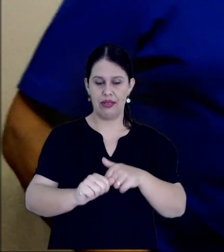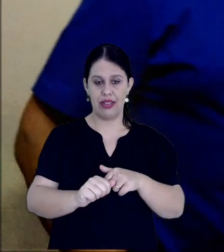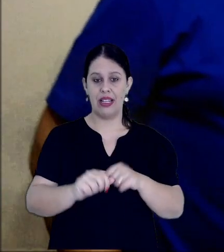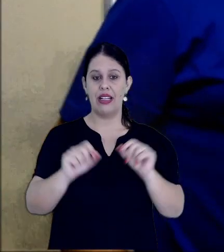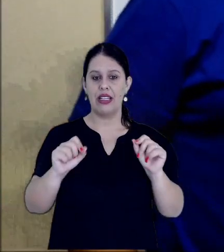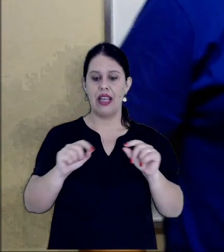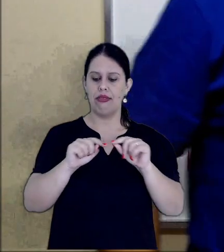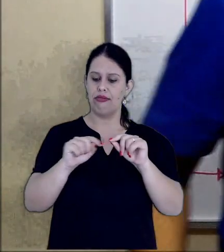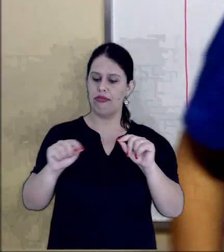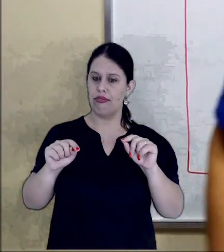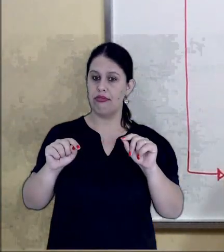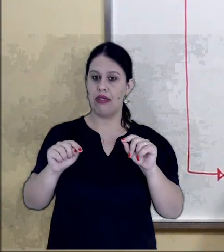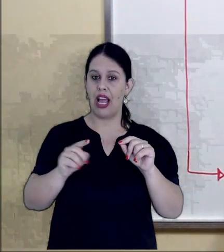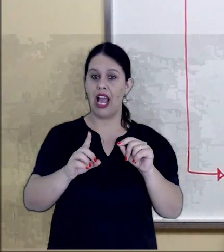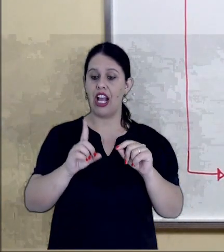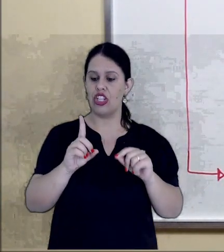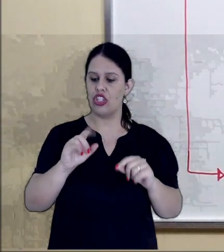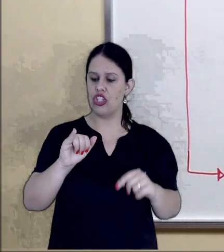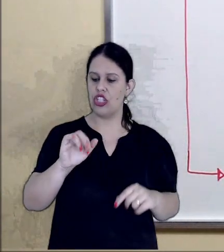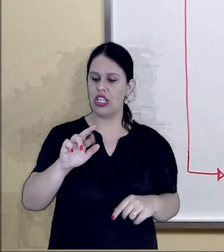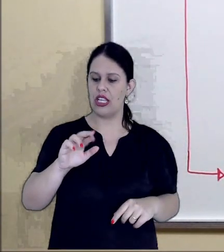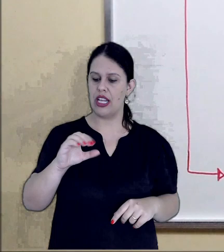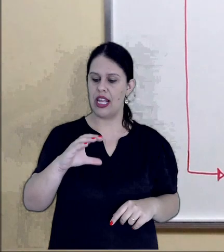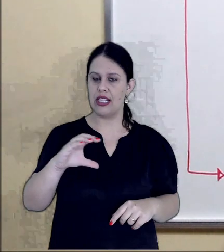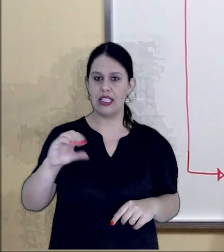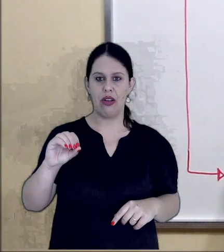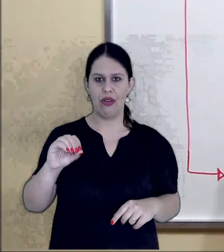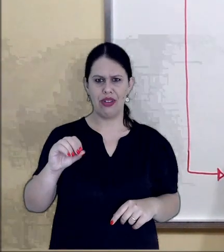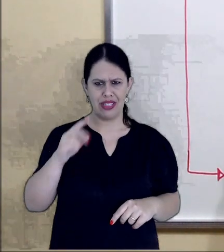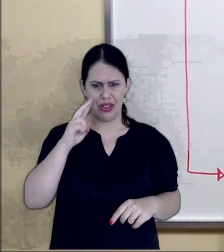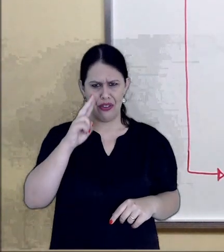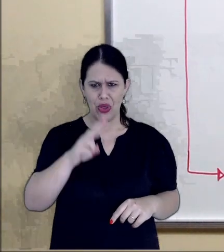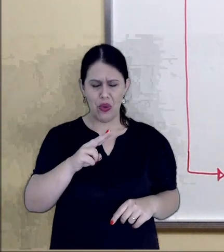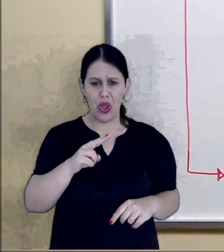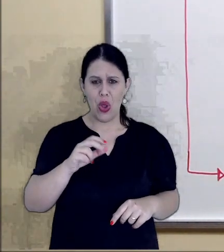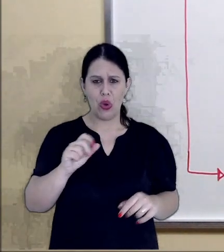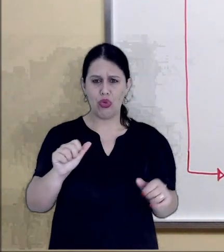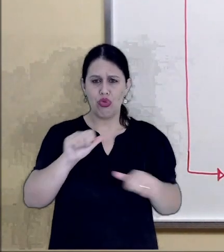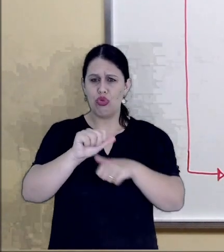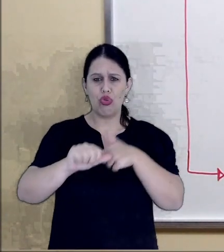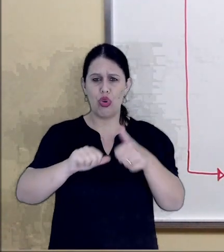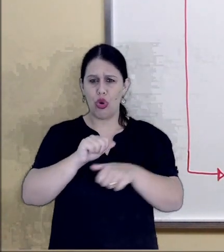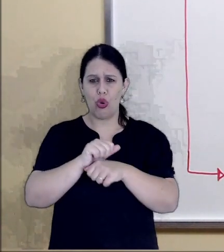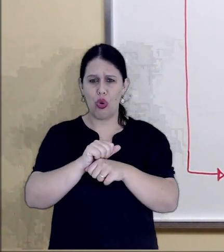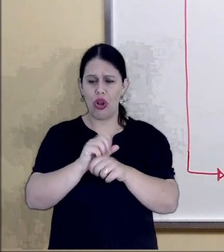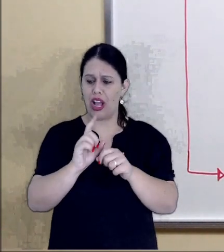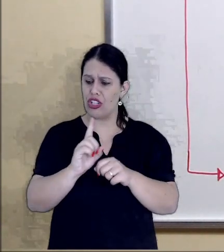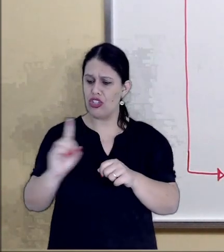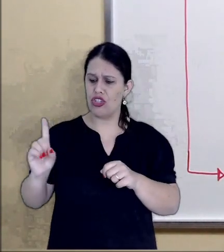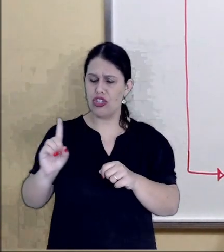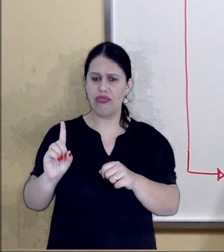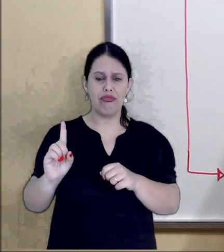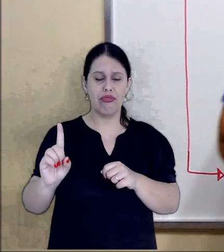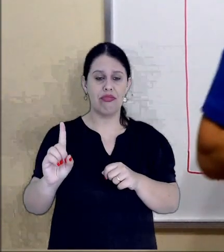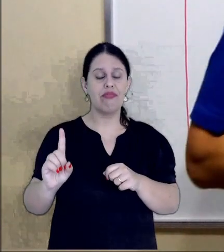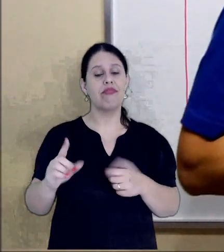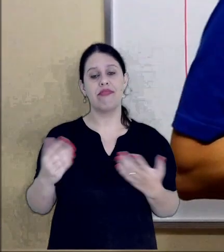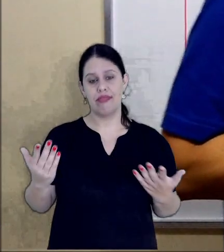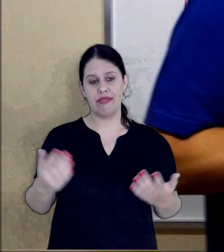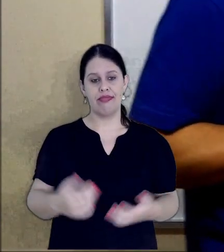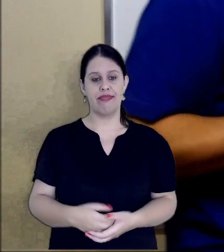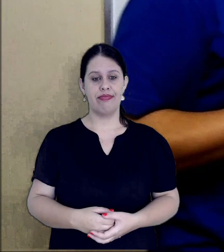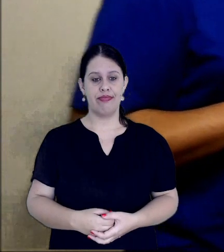a direção. Você notou que em momento nenhum fala de alteração de direção? E realmente, o produto